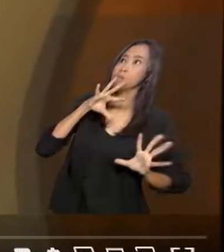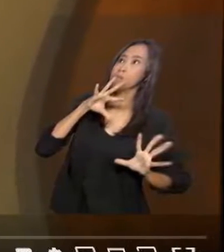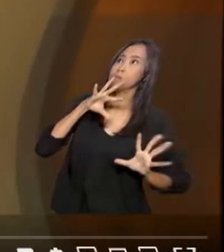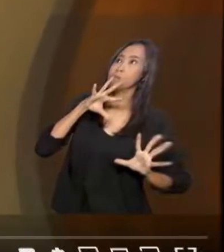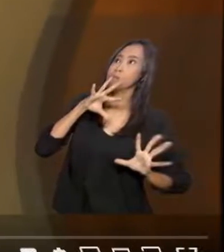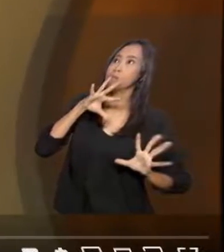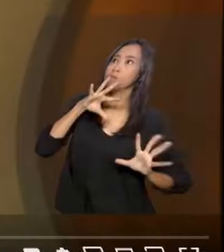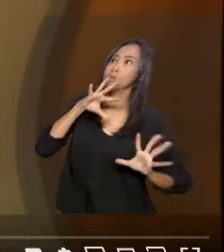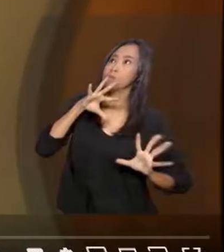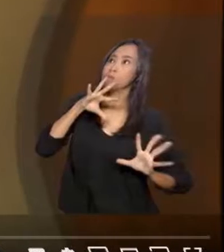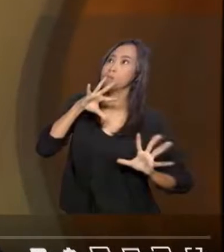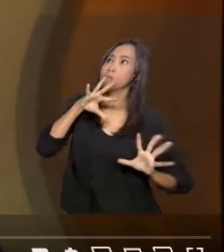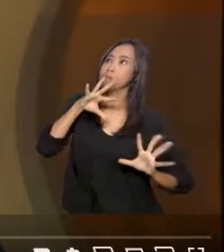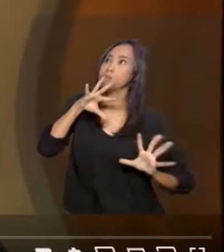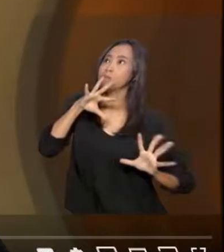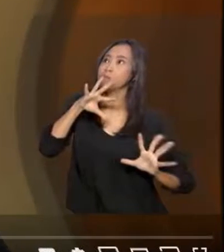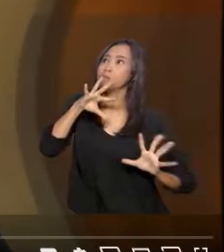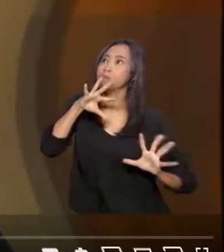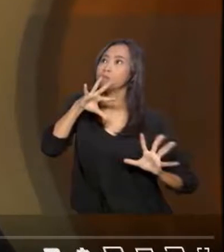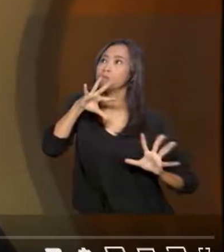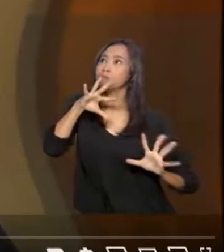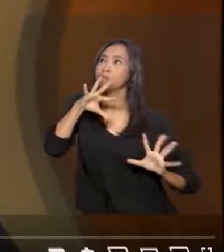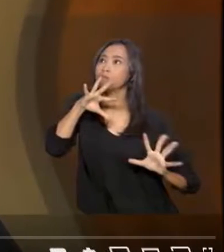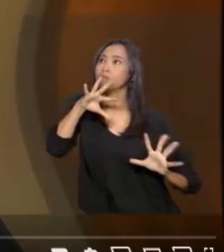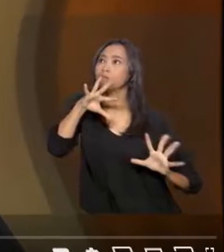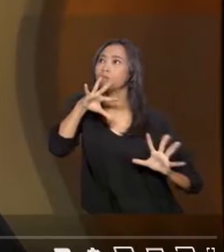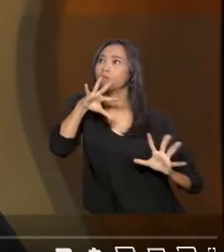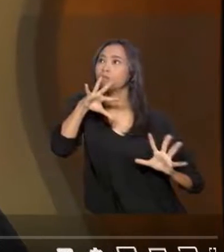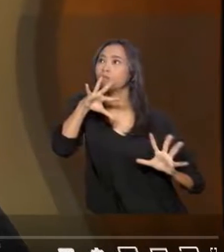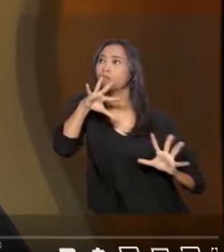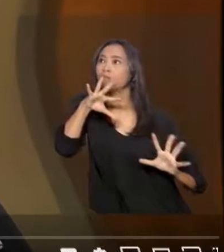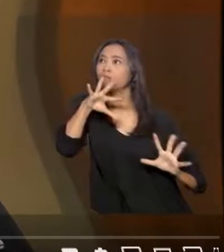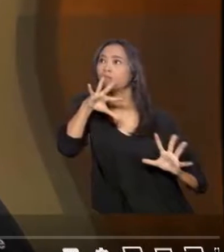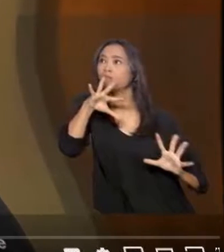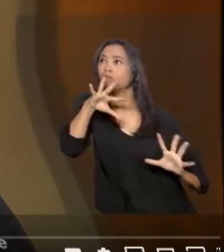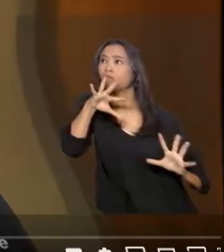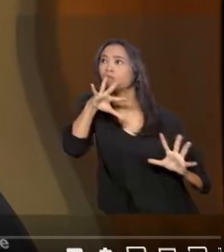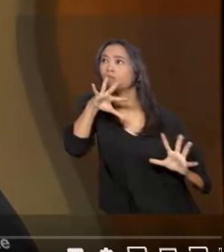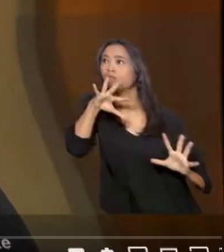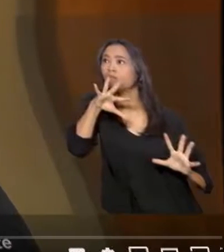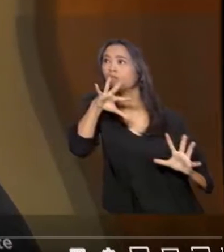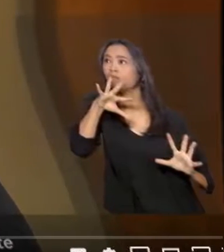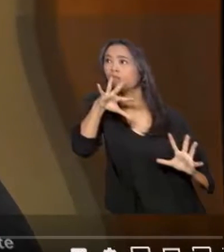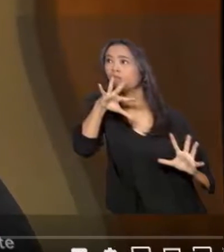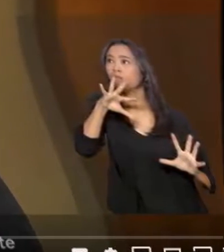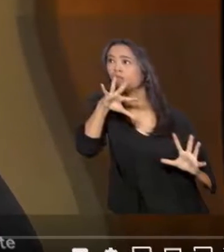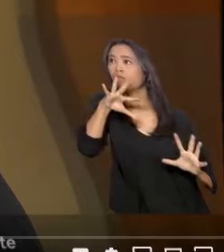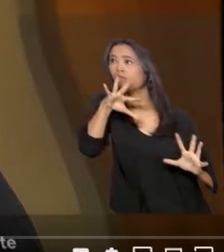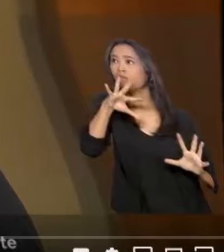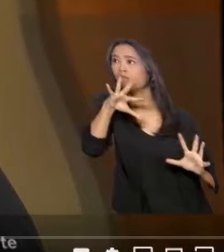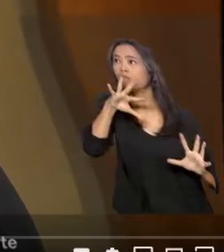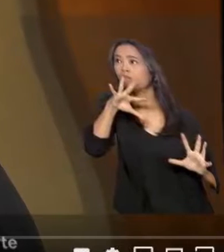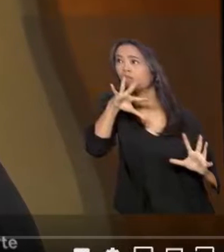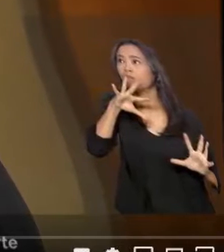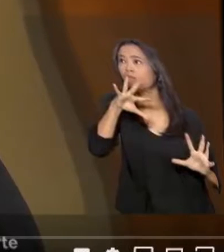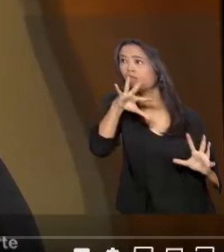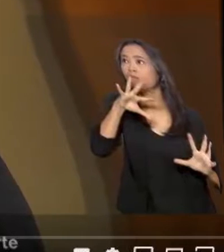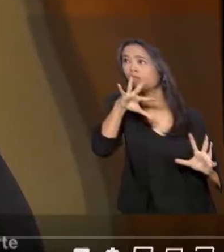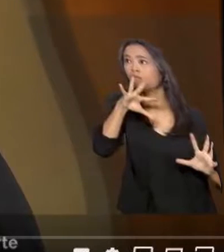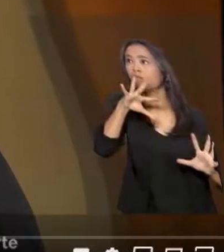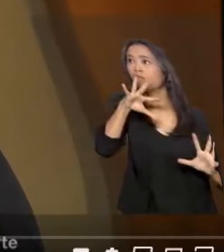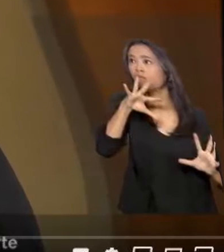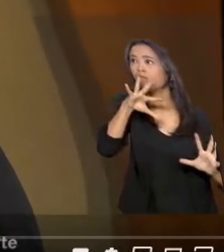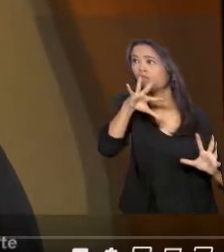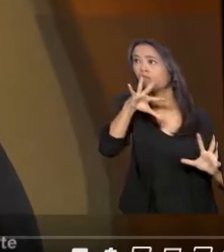Armadas, auxiliares e outras agências permitirão não apenas combater as atividades ilegais, como